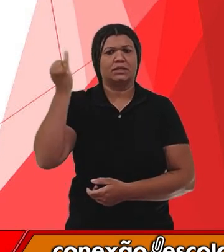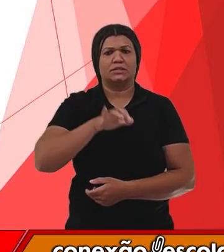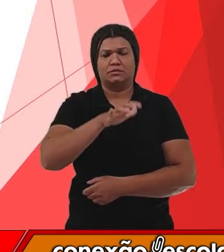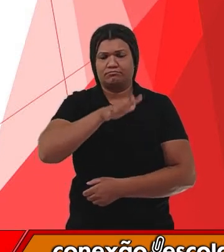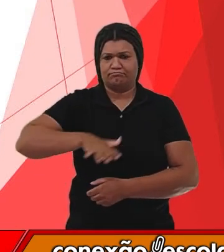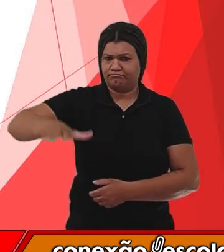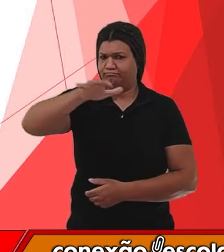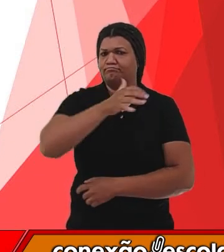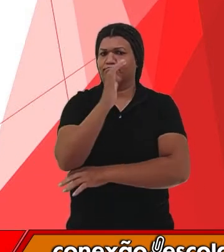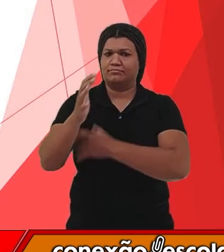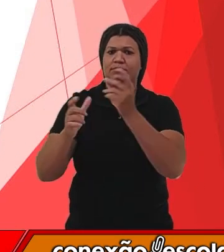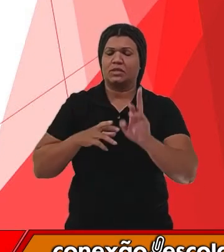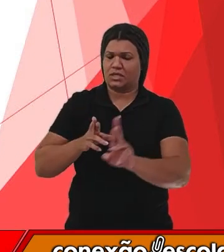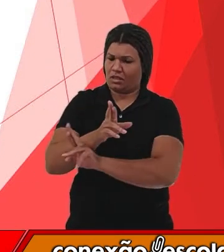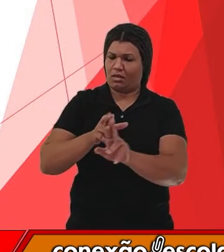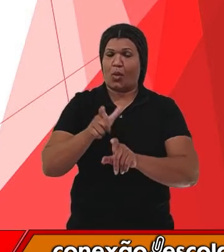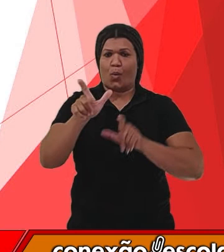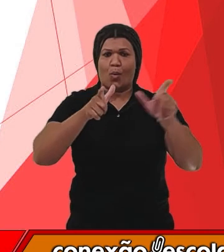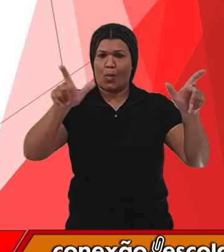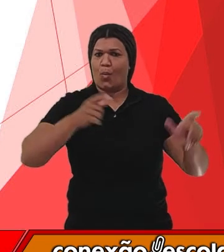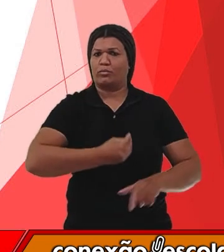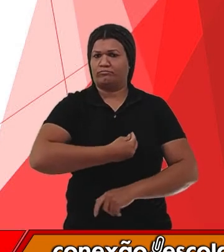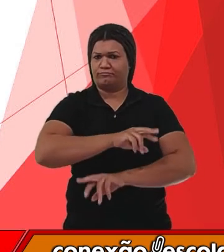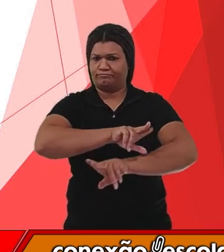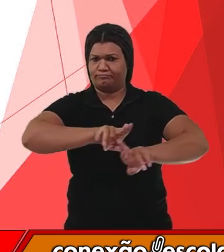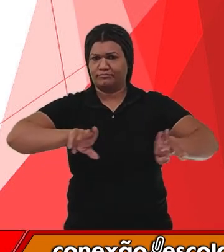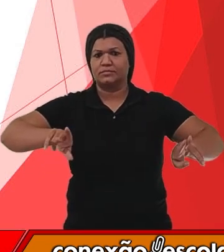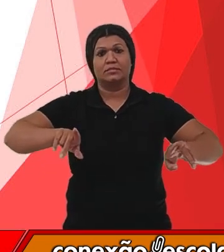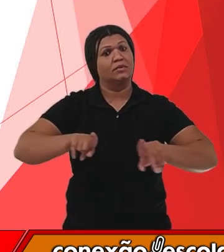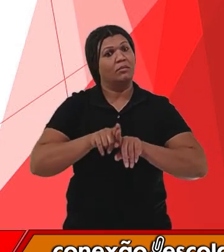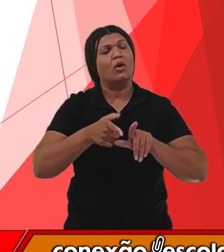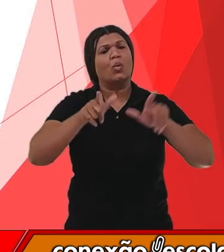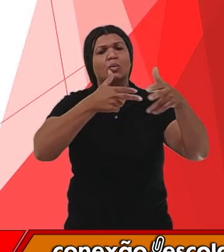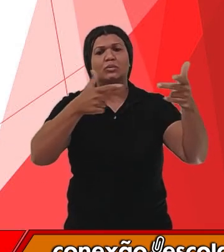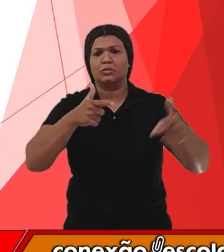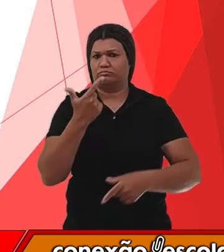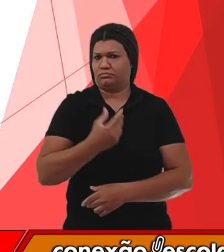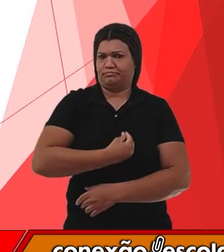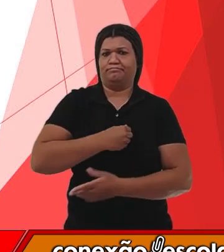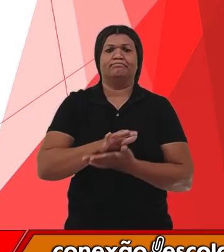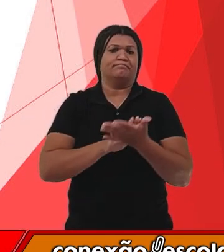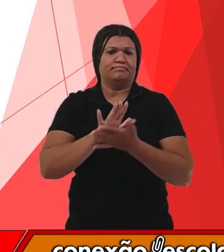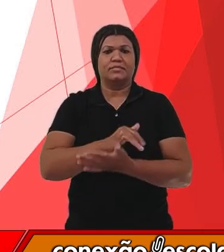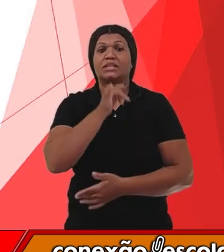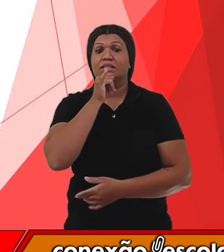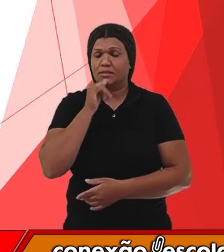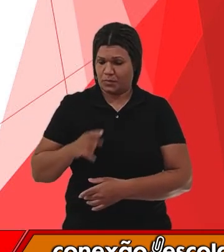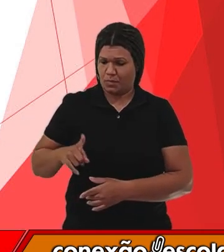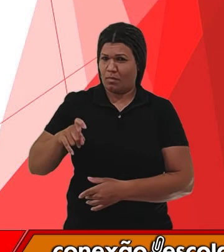se relacionam com outros seres vivos e com elementos não vivos. Por exemplo, a